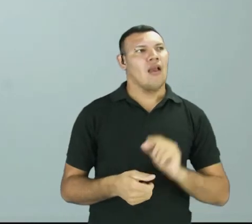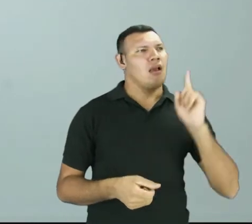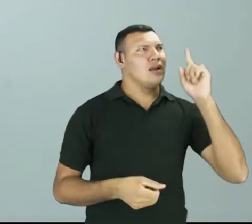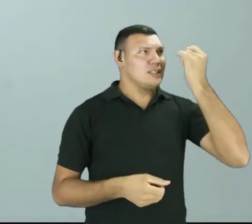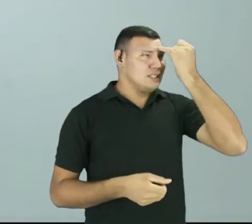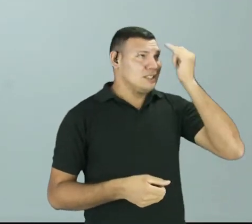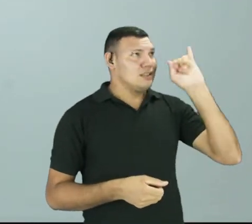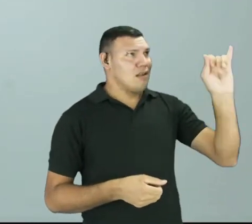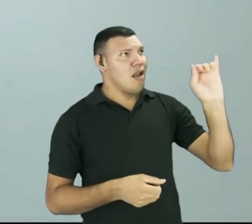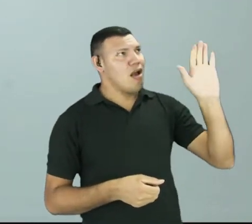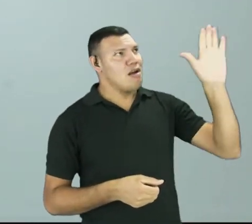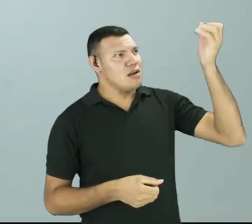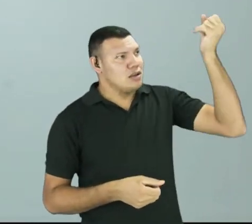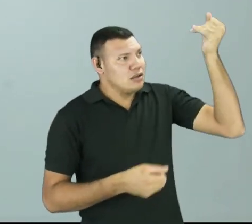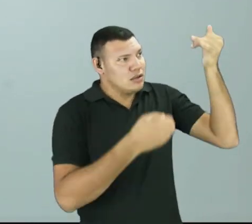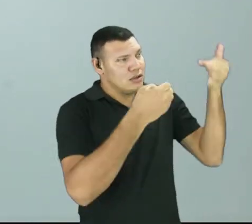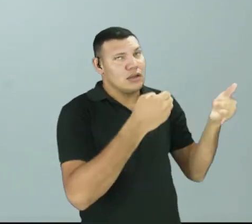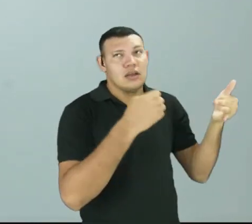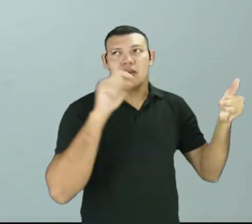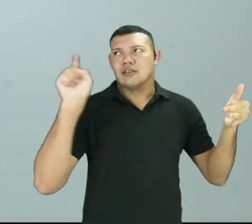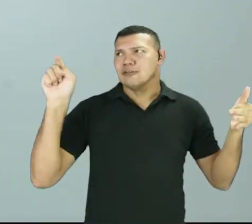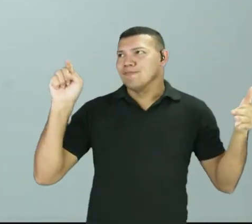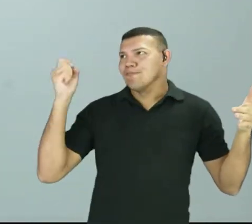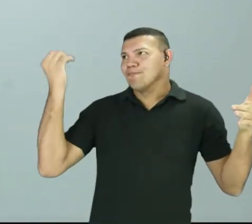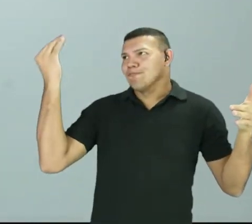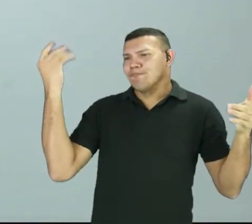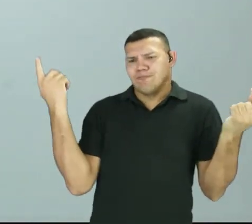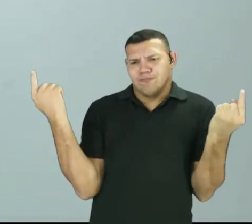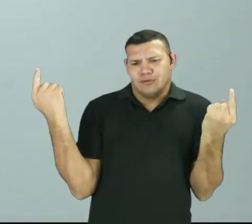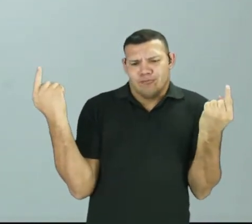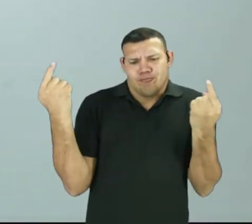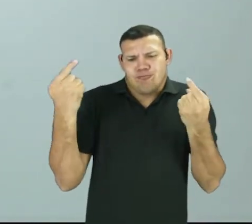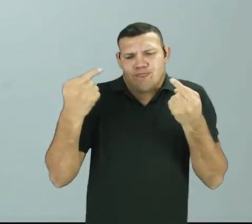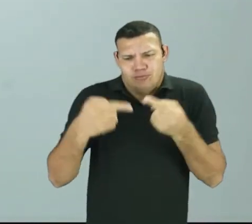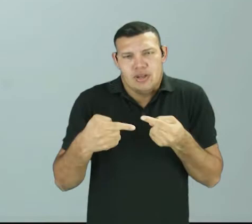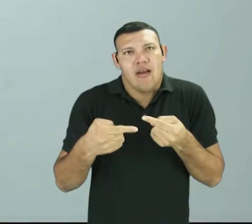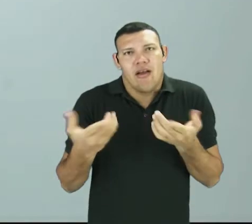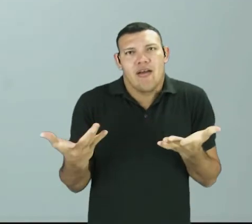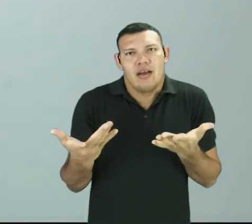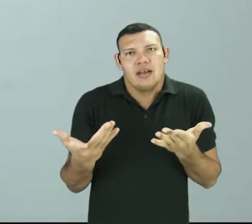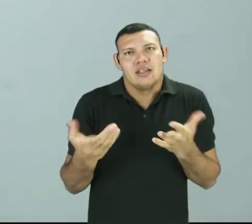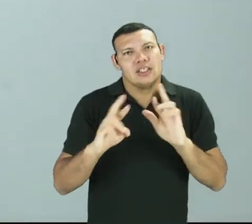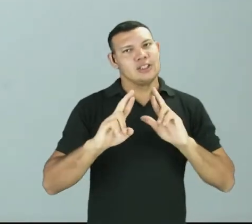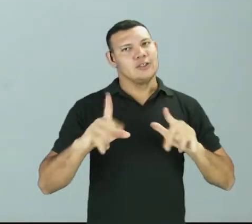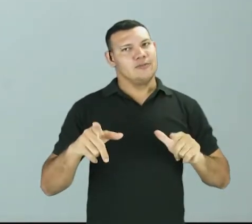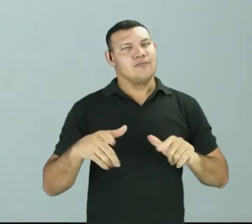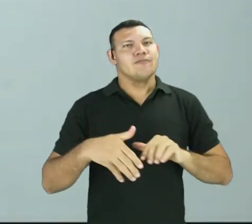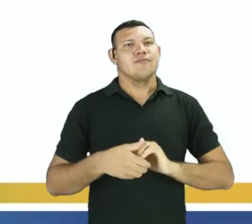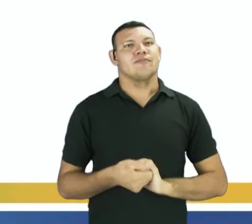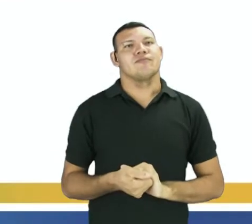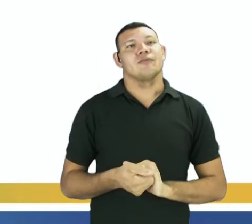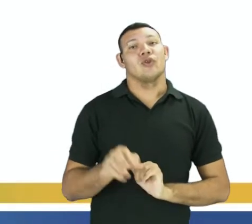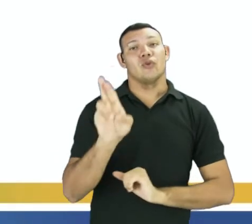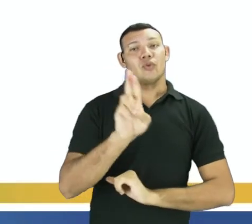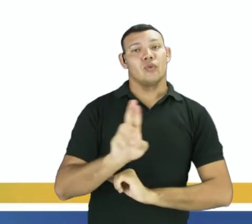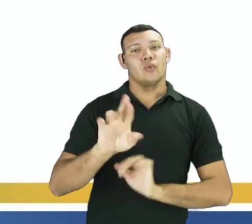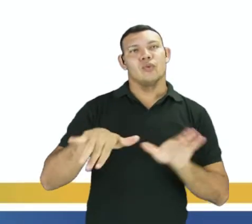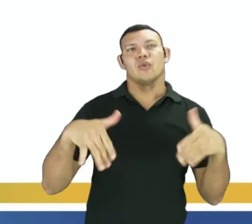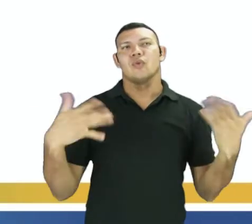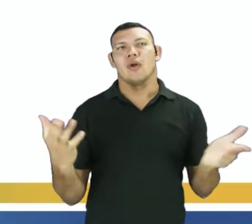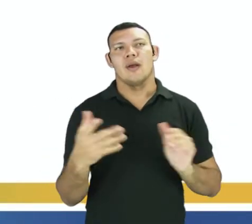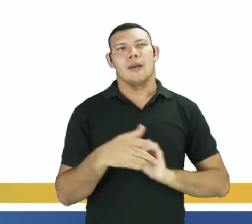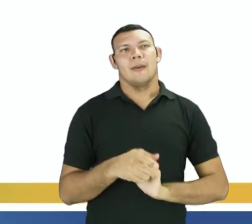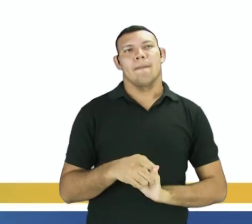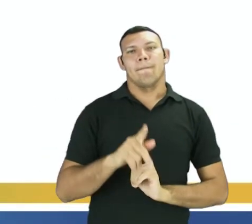já é uma outra coisa. Por isso nós falamos de contraste, tá? É a diferença. Mira los más utilizados.